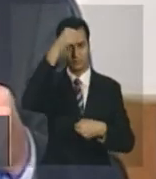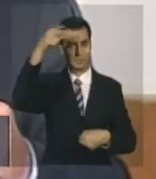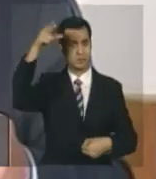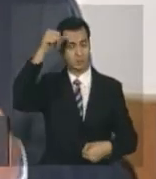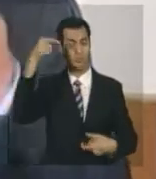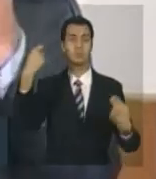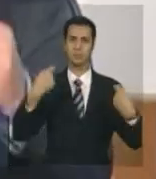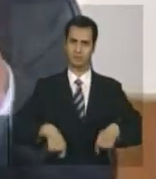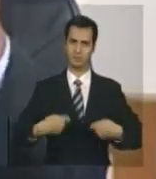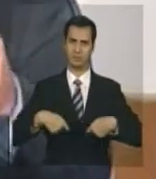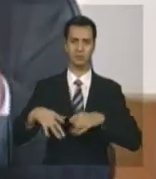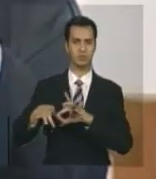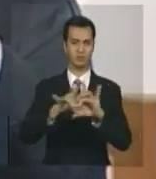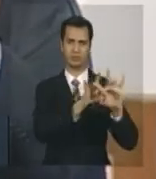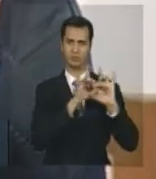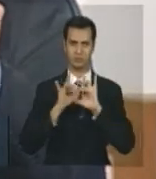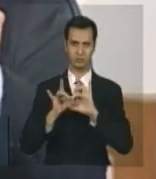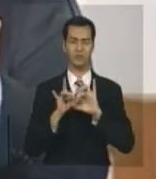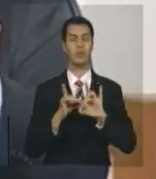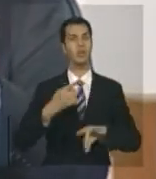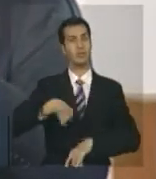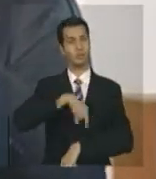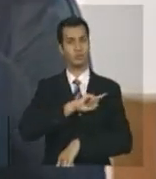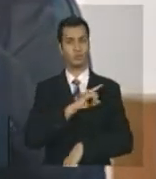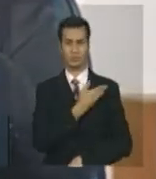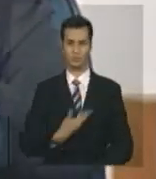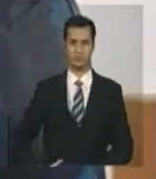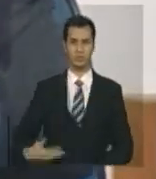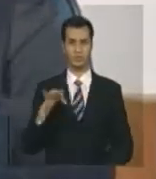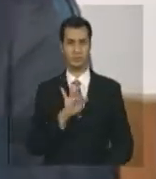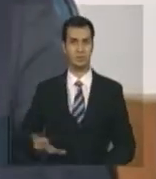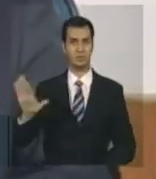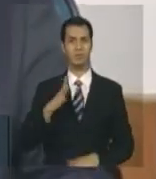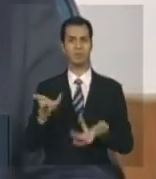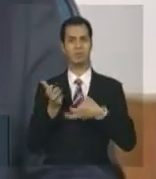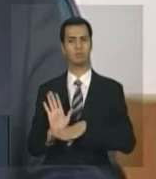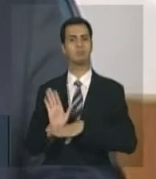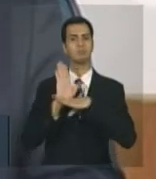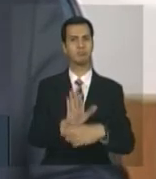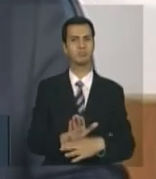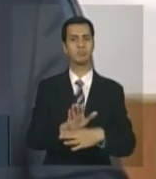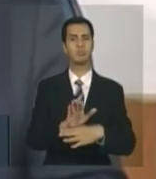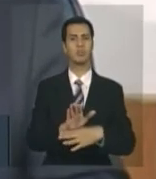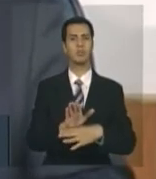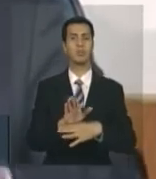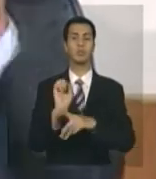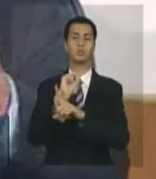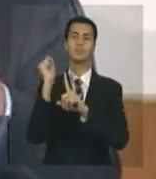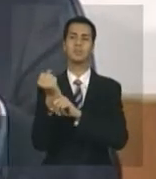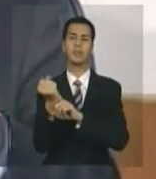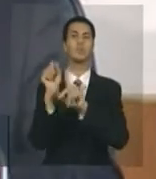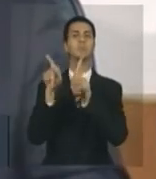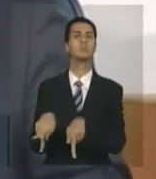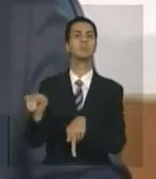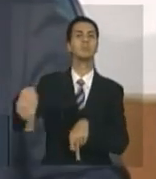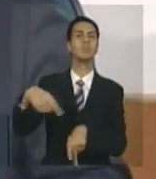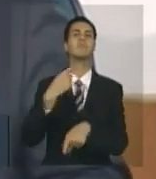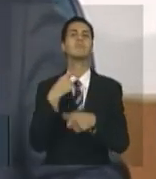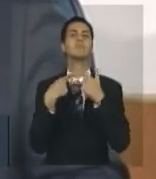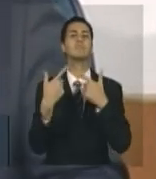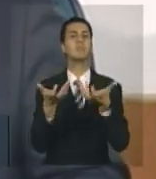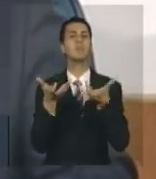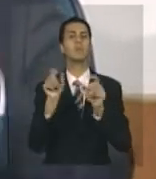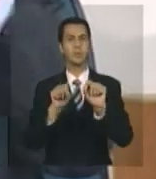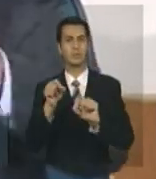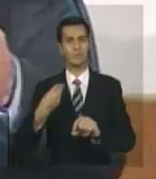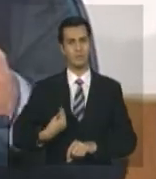possa oferecer aquilo que a sociedade exige e quer. O que ela quer é proteção de vida.